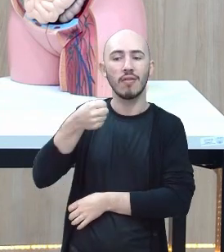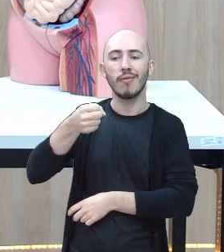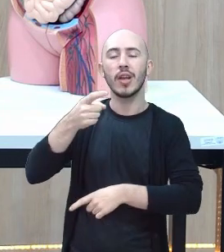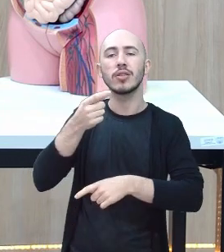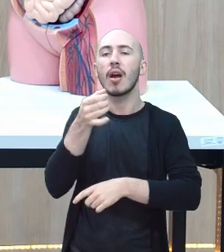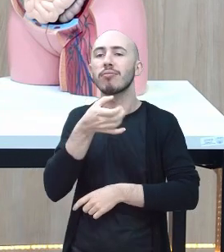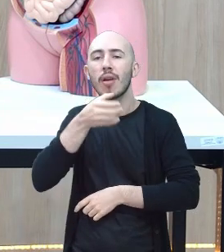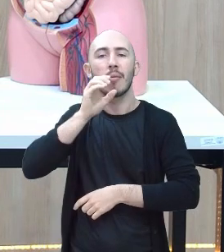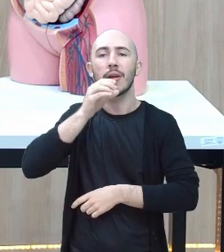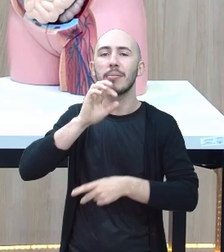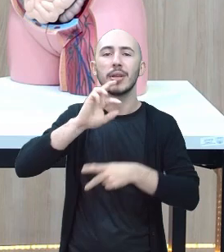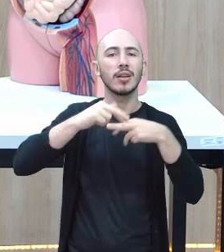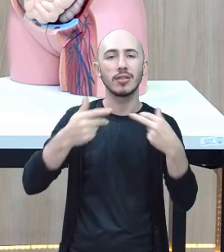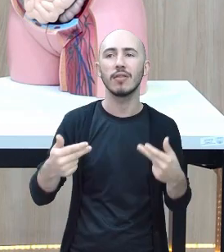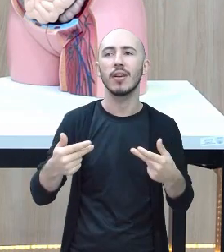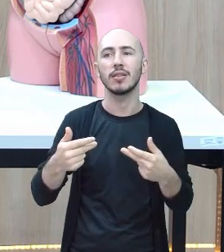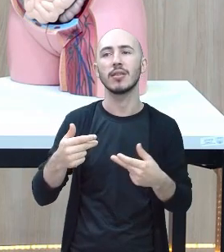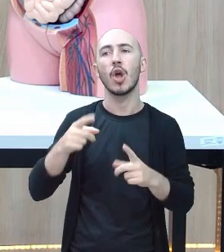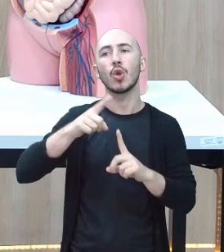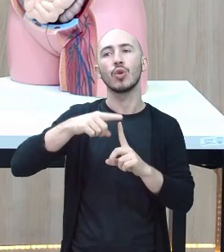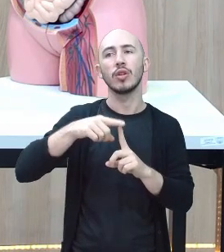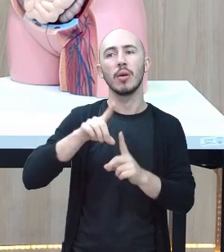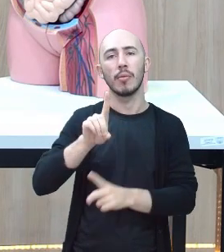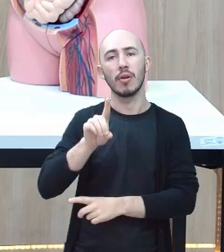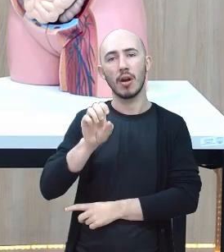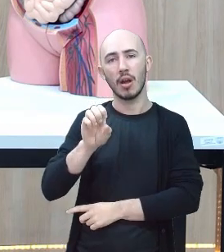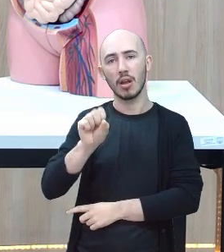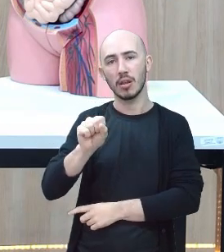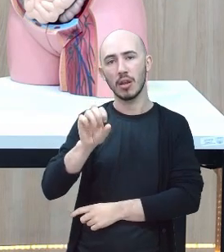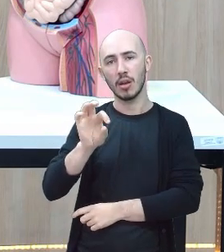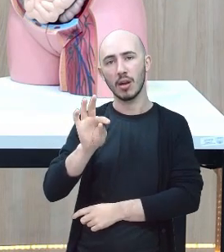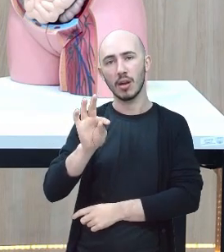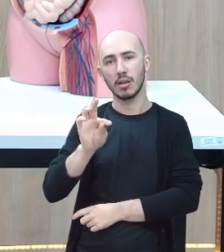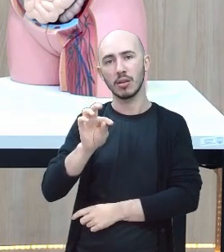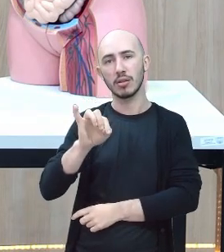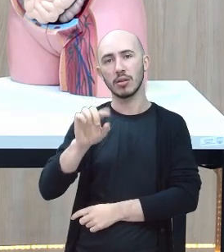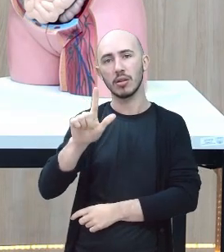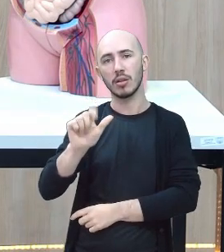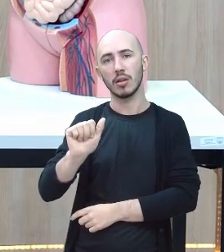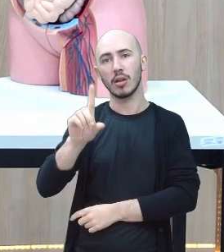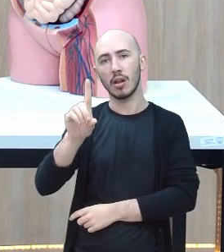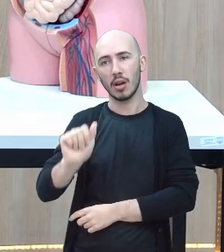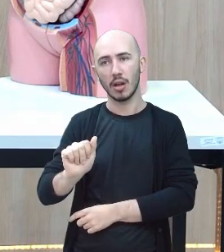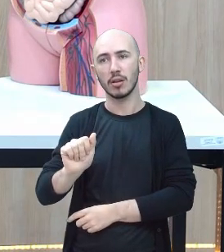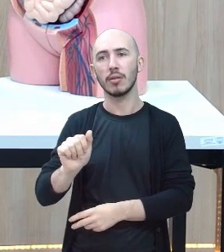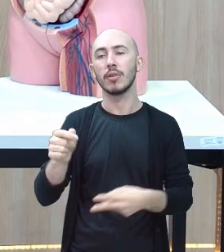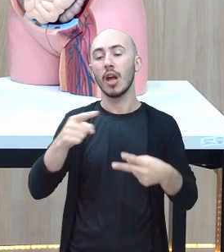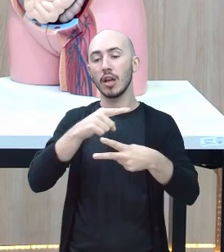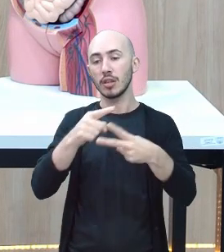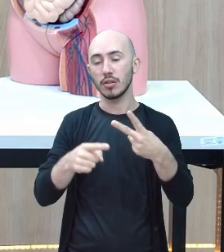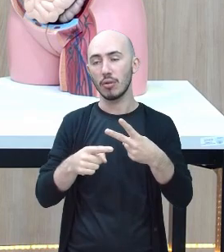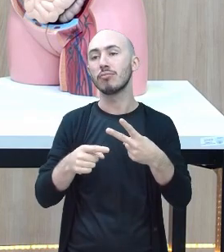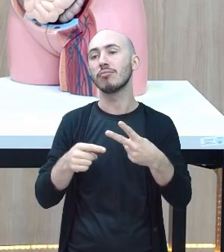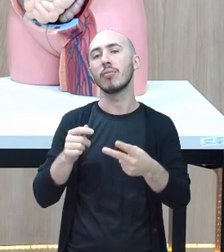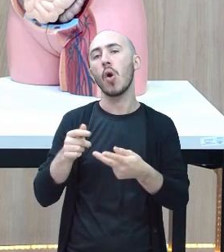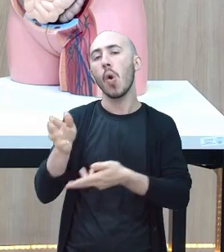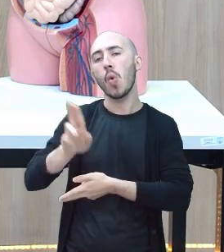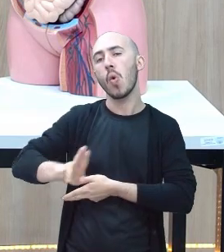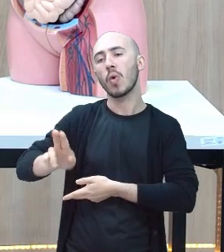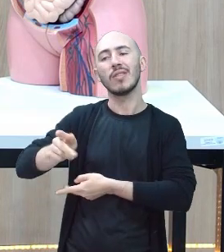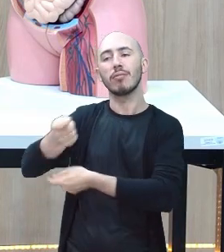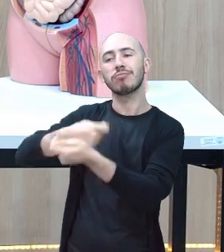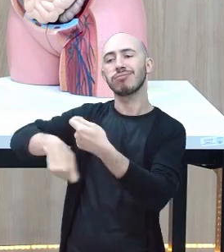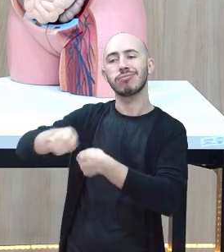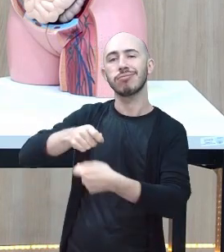bebidas destiladas. Vimos que essa fermentação é muito usada economicamente, porque diariamente nós